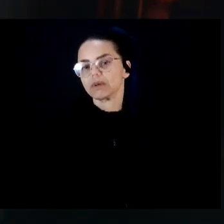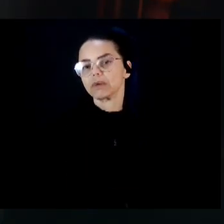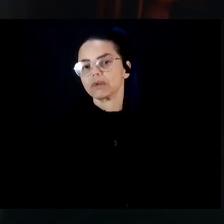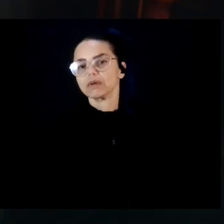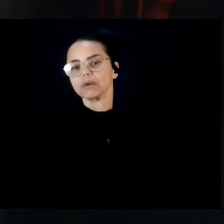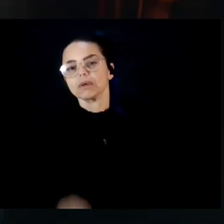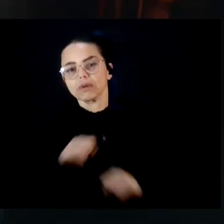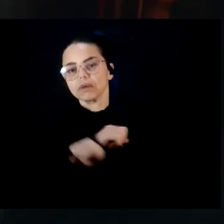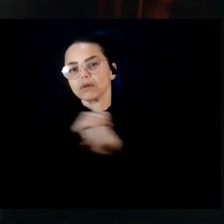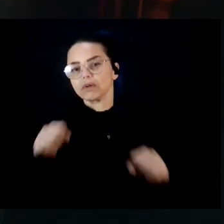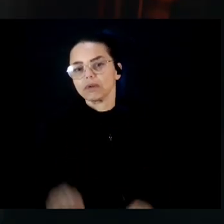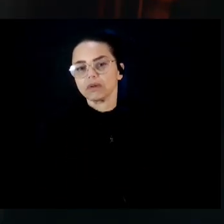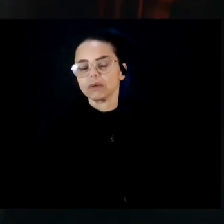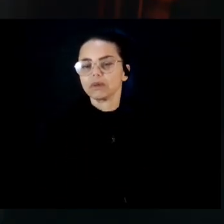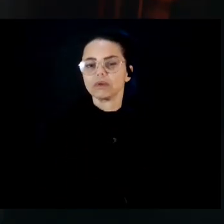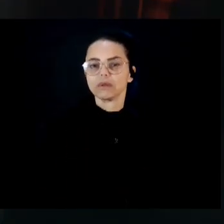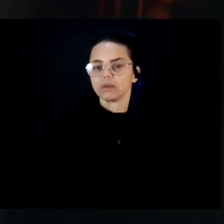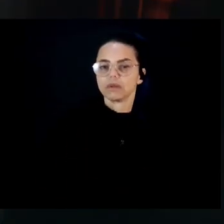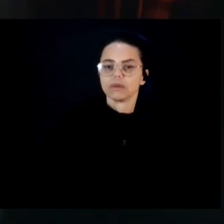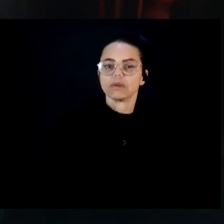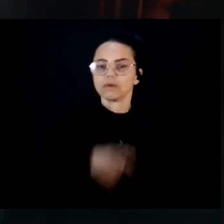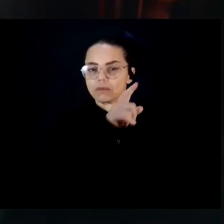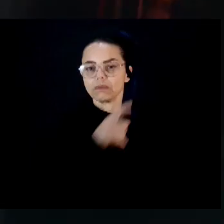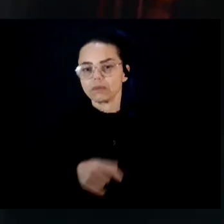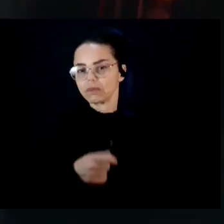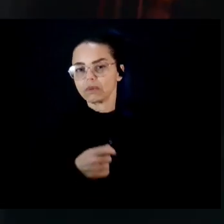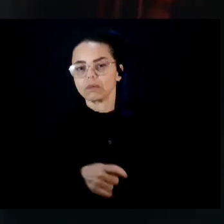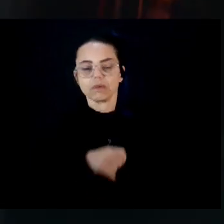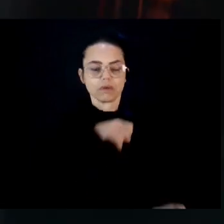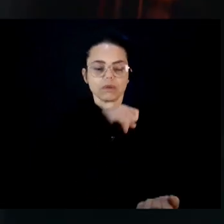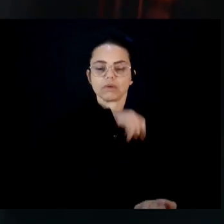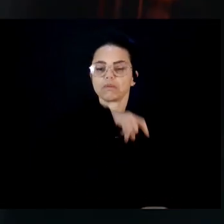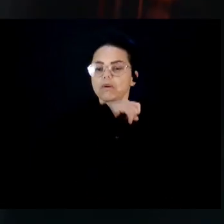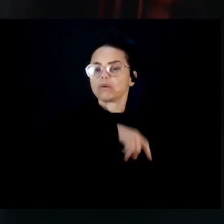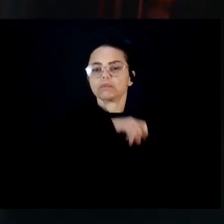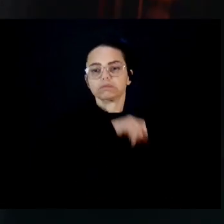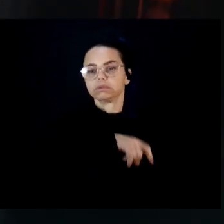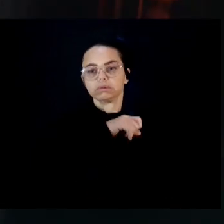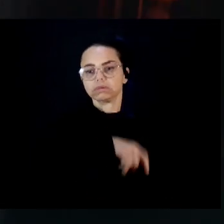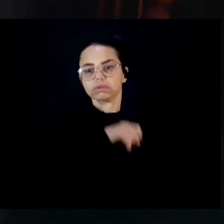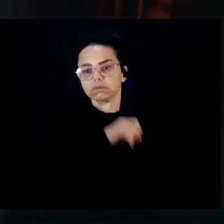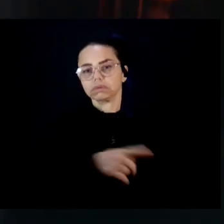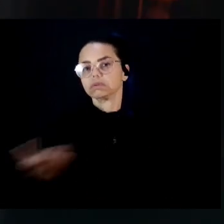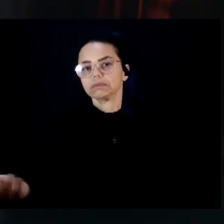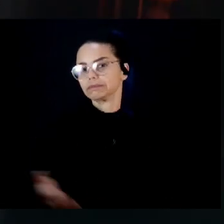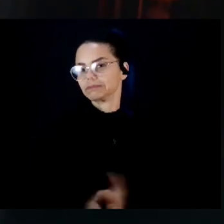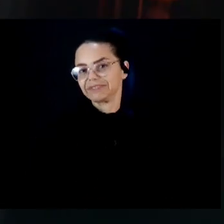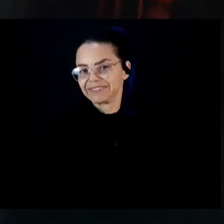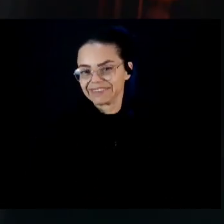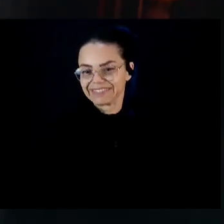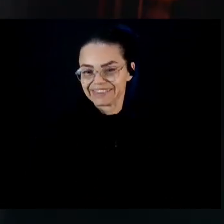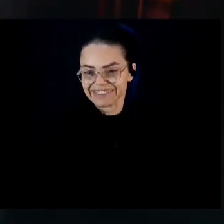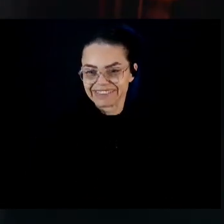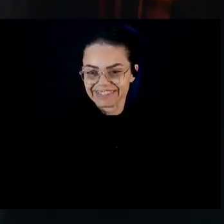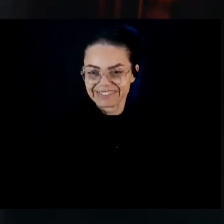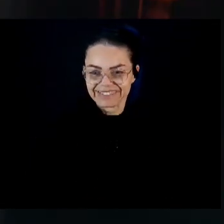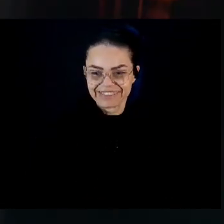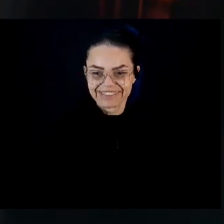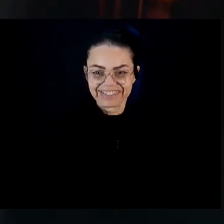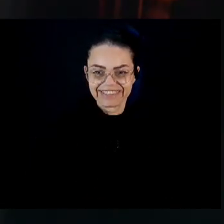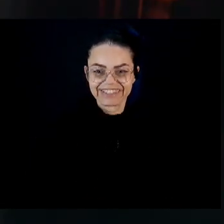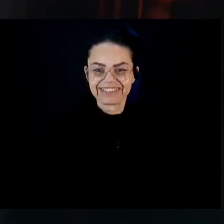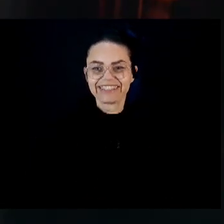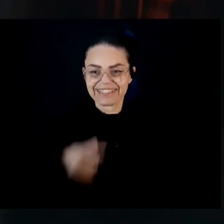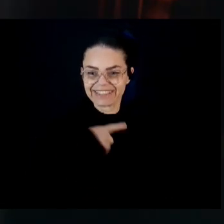e está indisposta, daí você fala assim, eu acho que eu vou lá tomar um sorinho lá, né, para poder ficar bem. Não, gente, não pode. E tem que